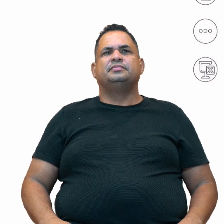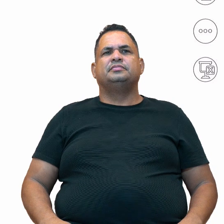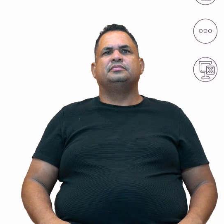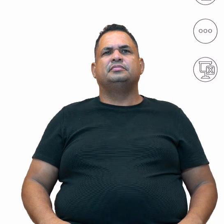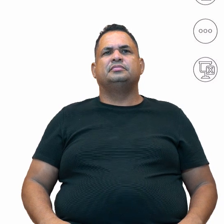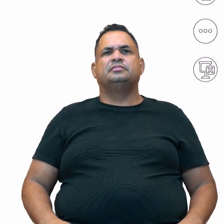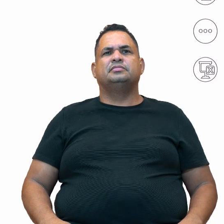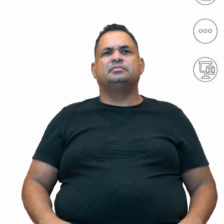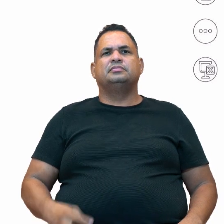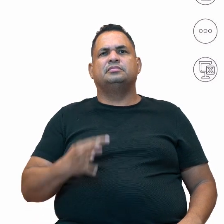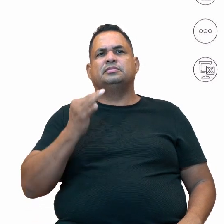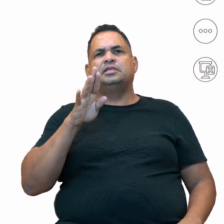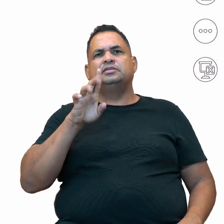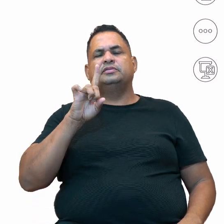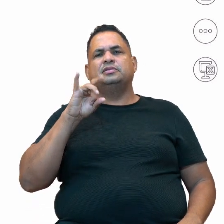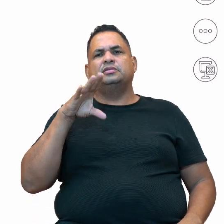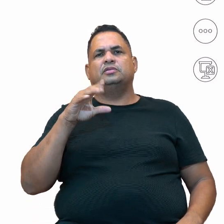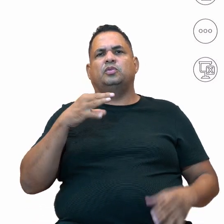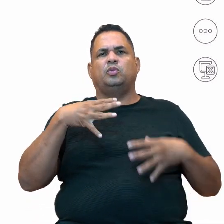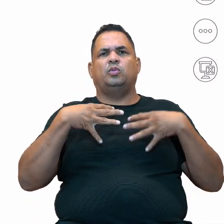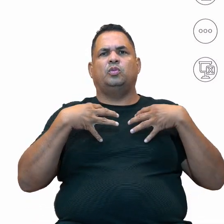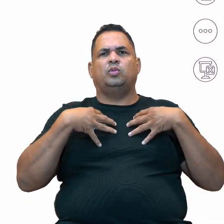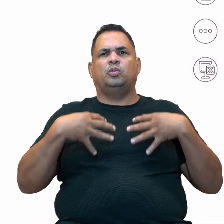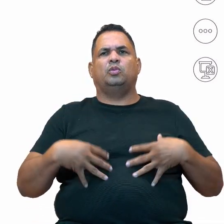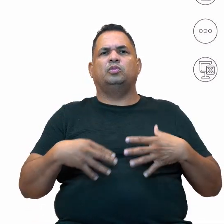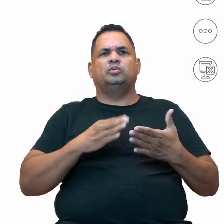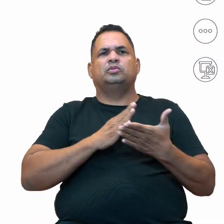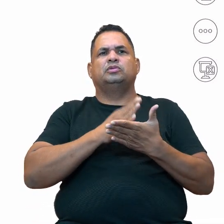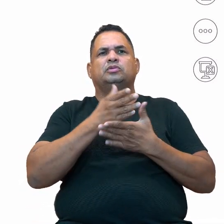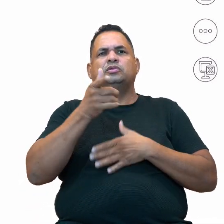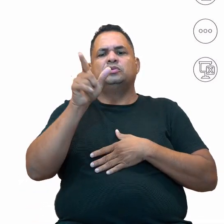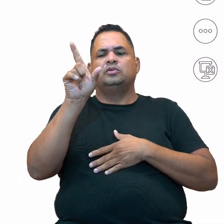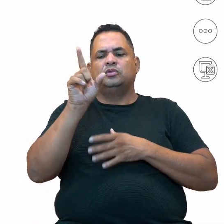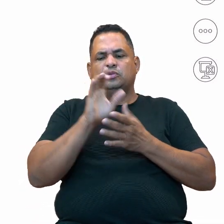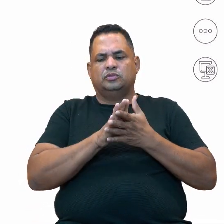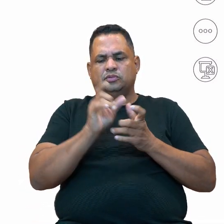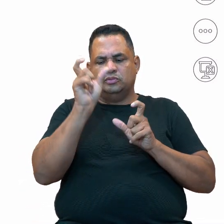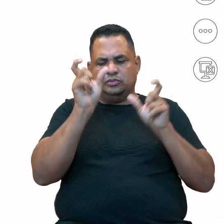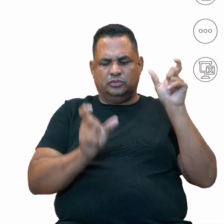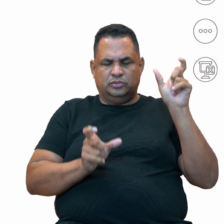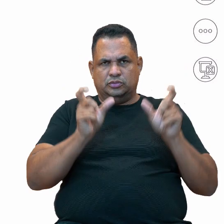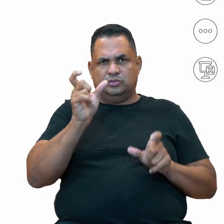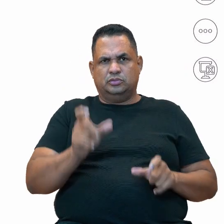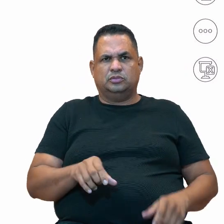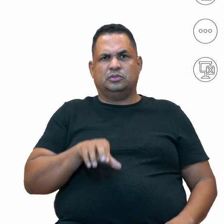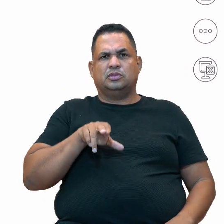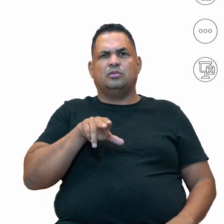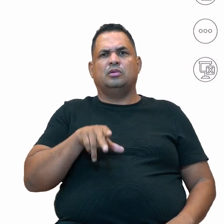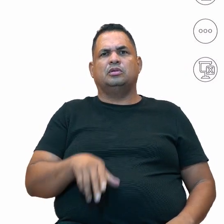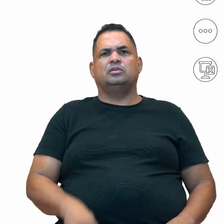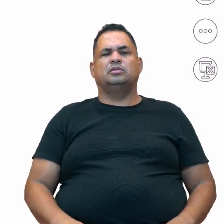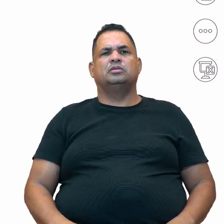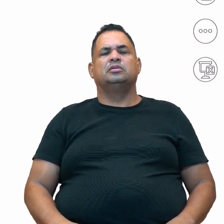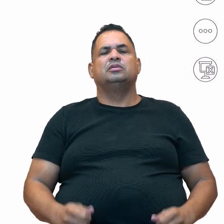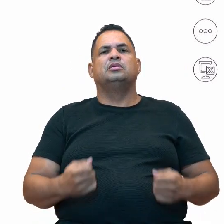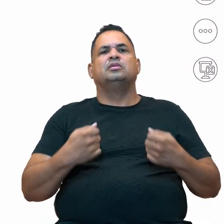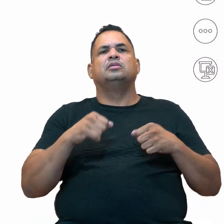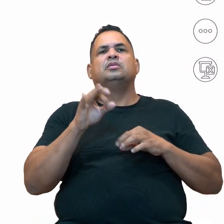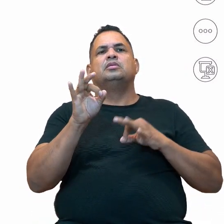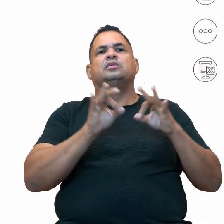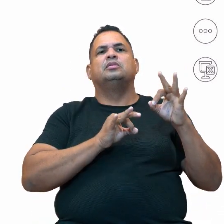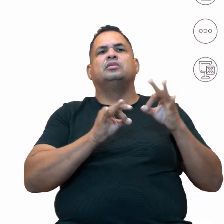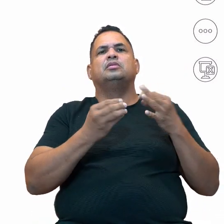Fragmentação transversal do corpo em vários outros indivíduos iguaizinhos. Eles podem formar